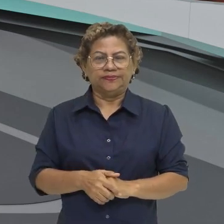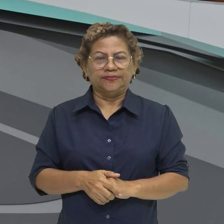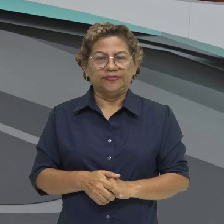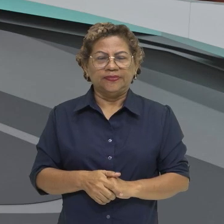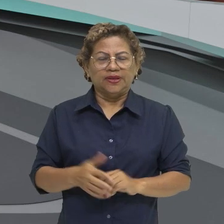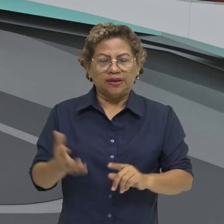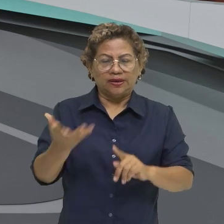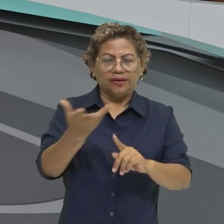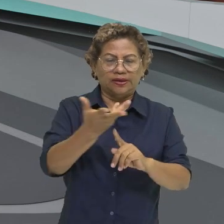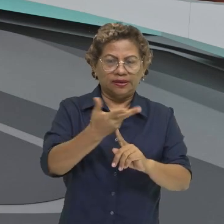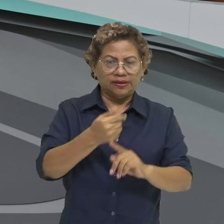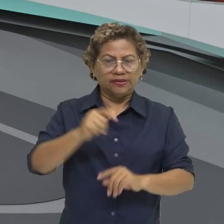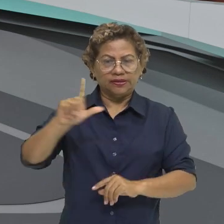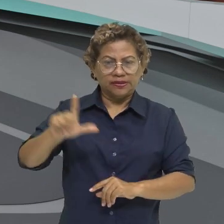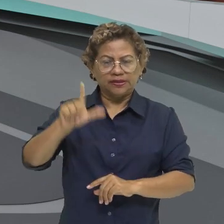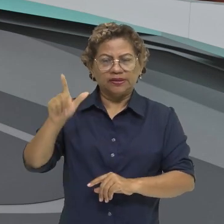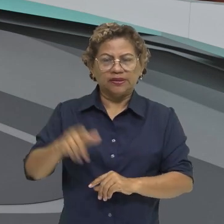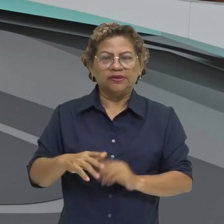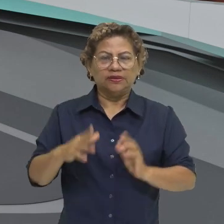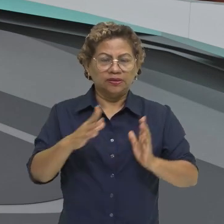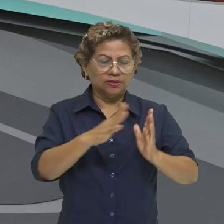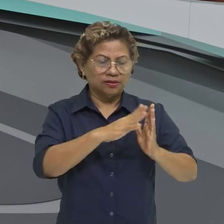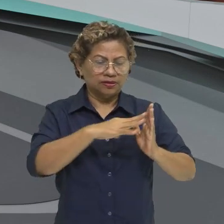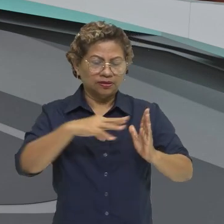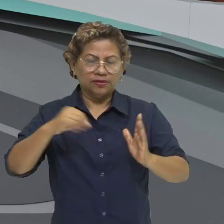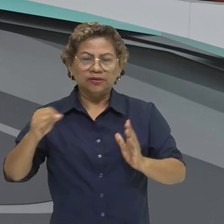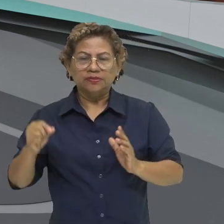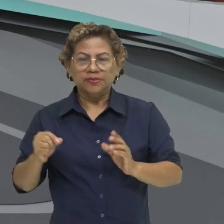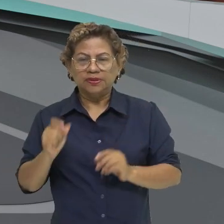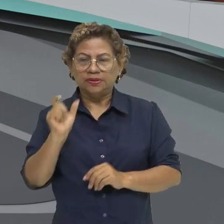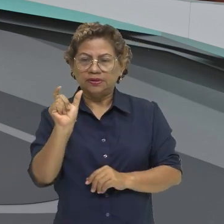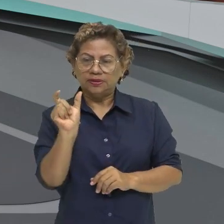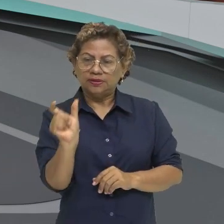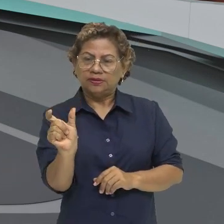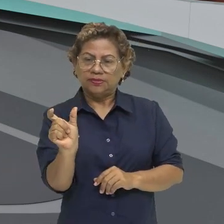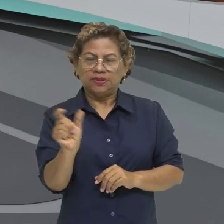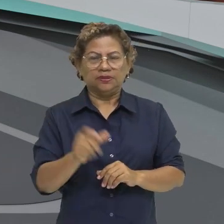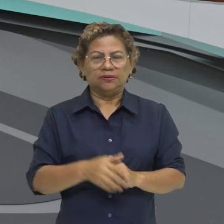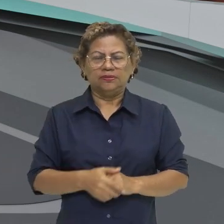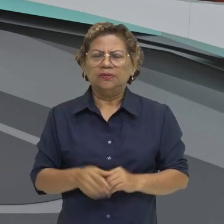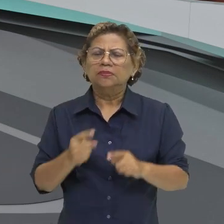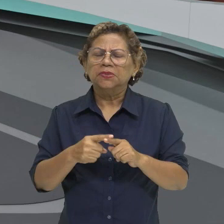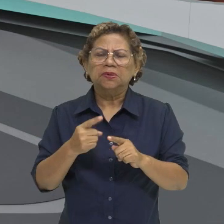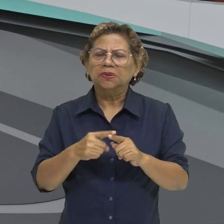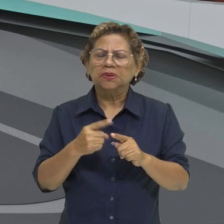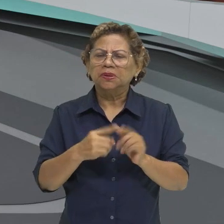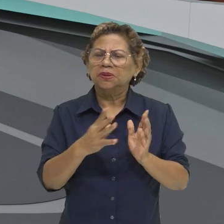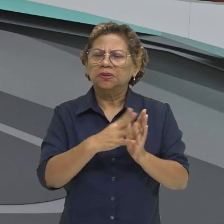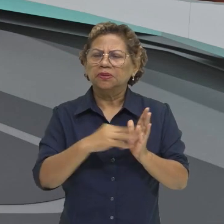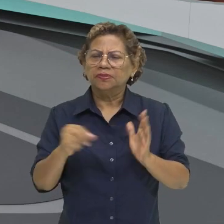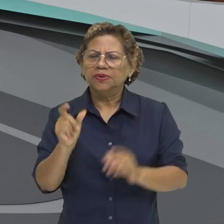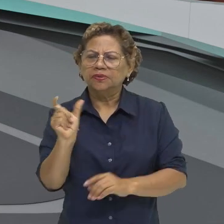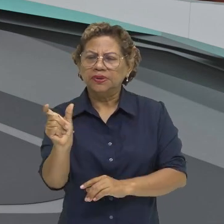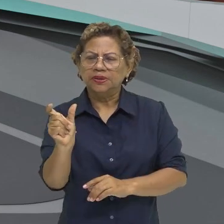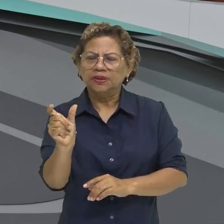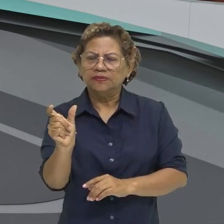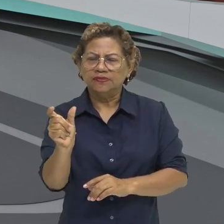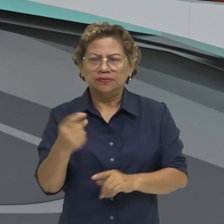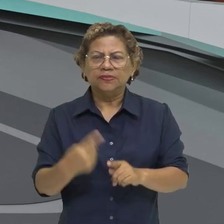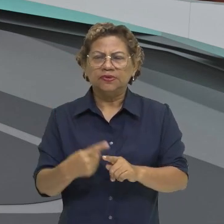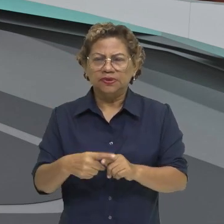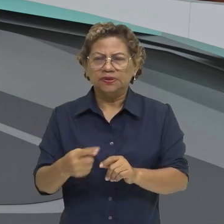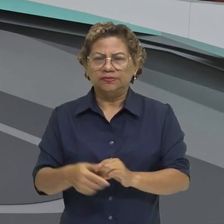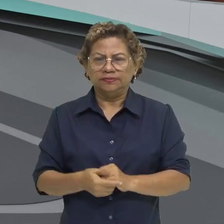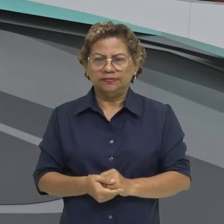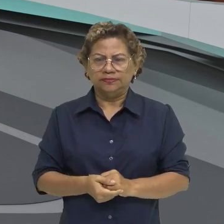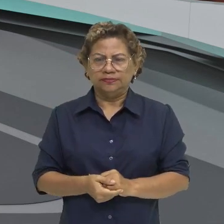quê? É a arte que imita pela palavra. Por que imita? Porque, não é,